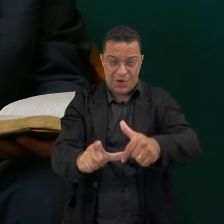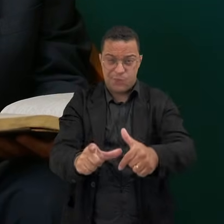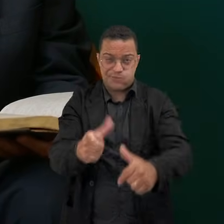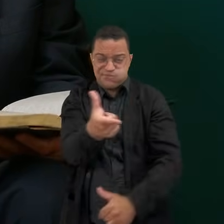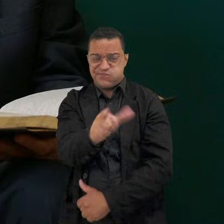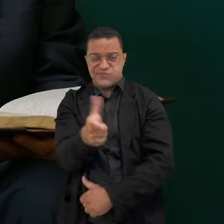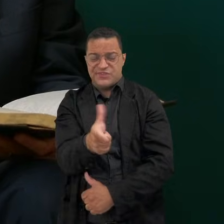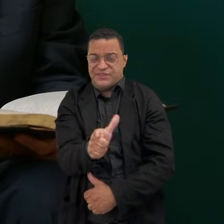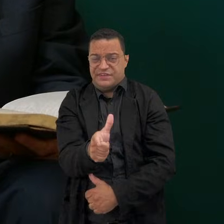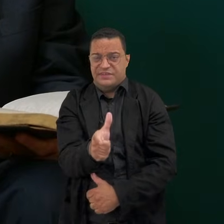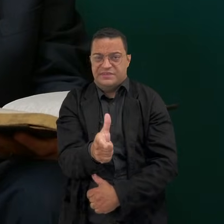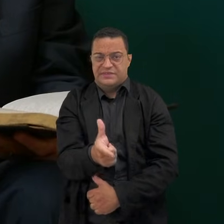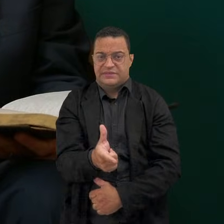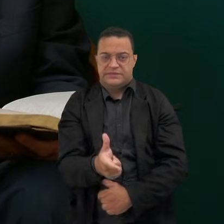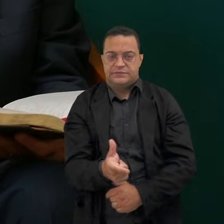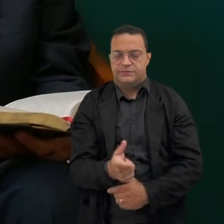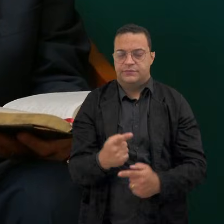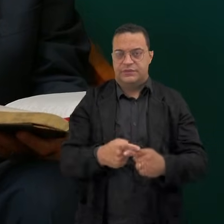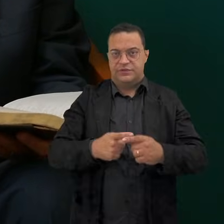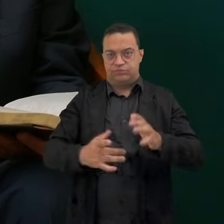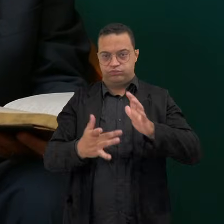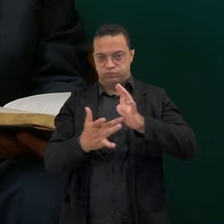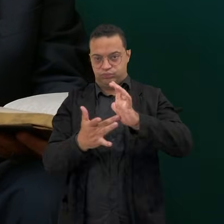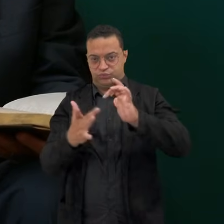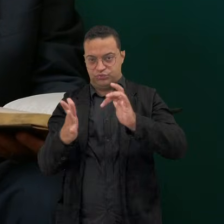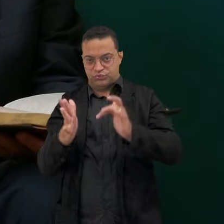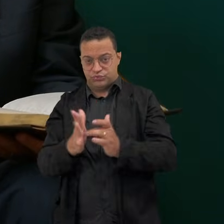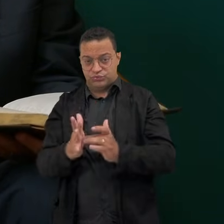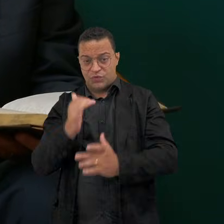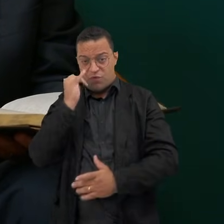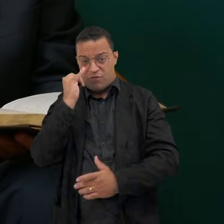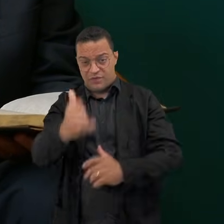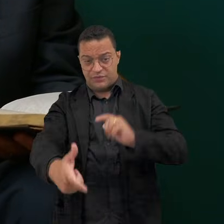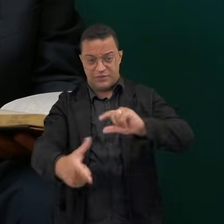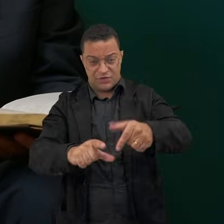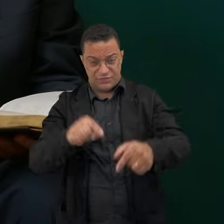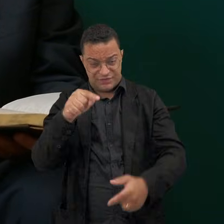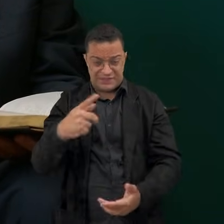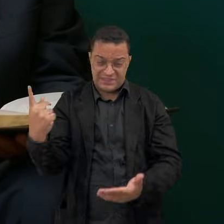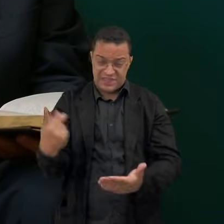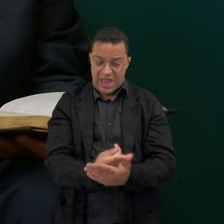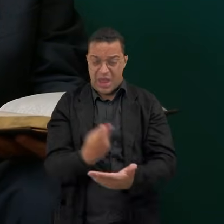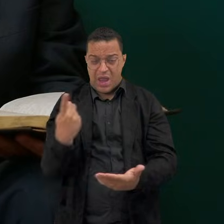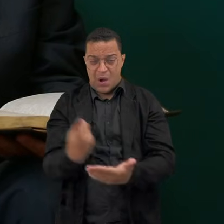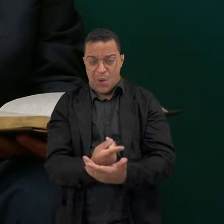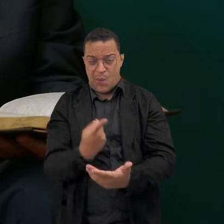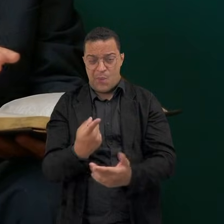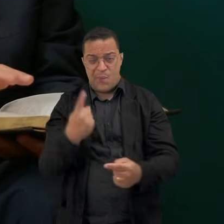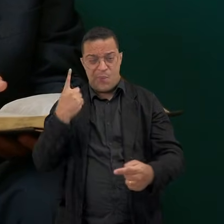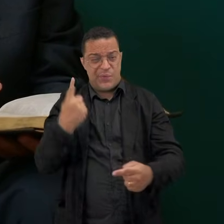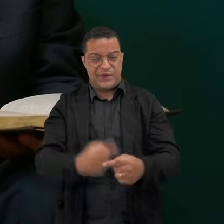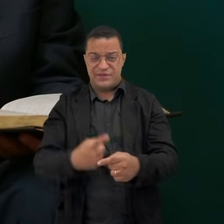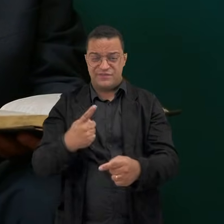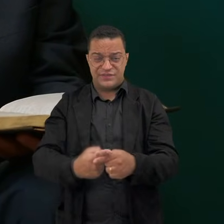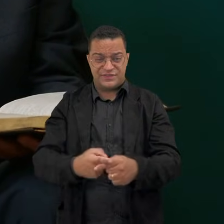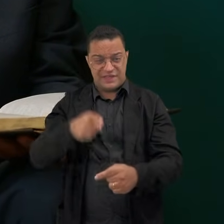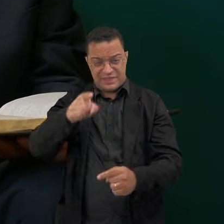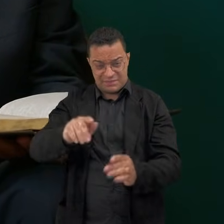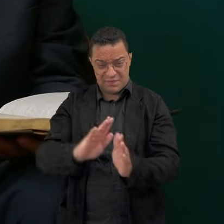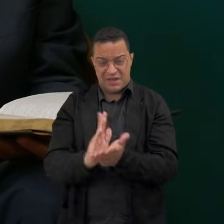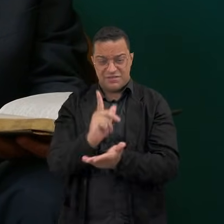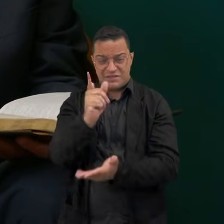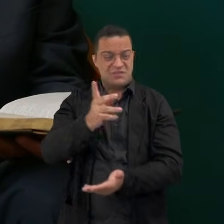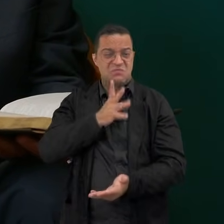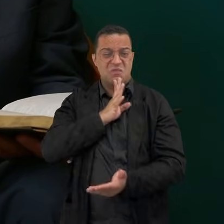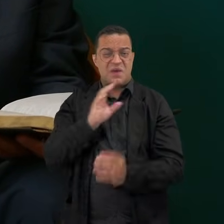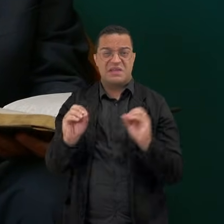da palavra. O Senhor Jesus falou para eles: errais por não conhecerdes as Escrituras e o poder de Deus. Então eles estavam distanciados da orientação até